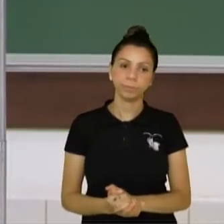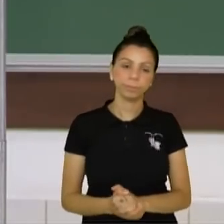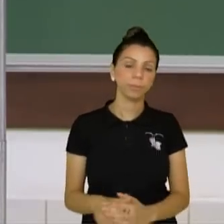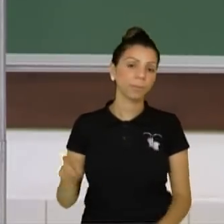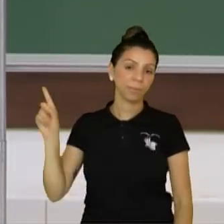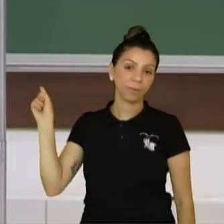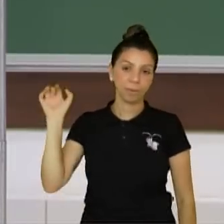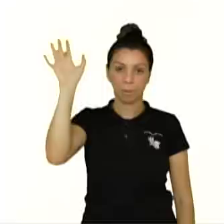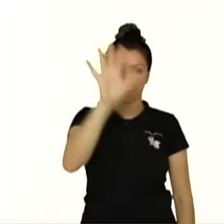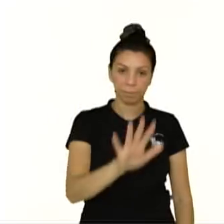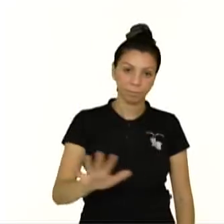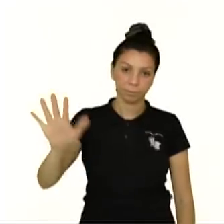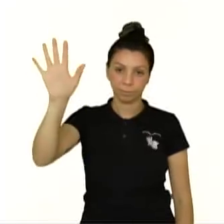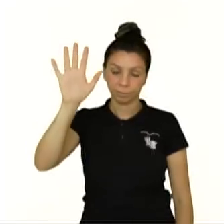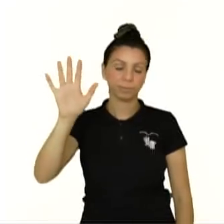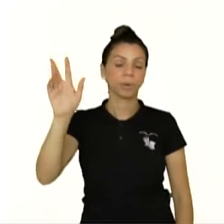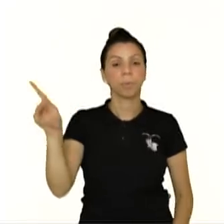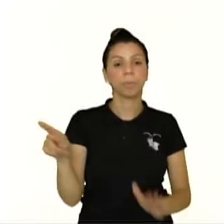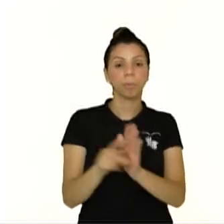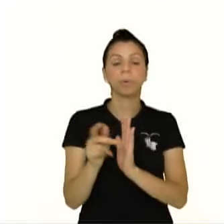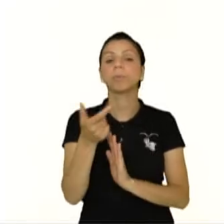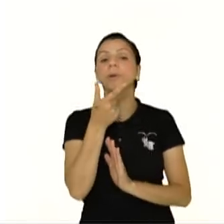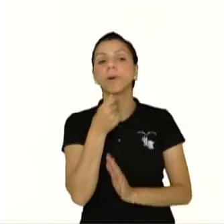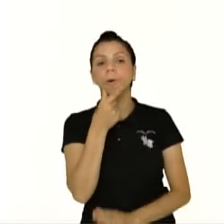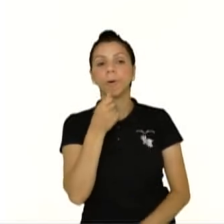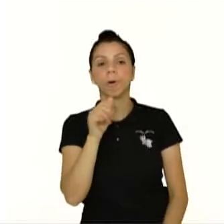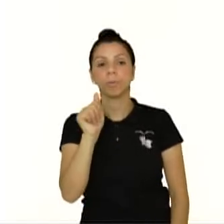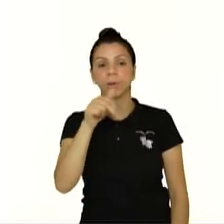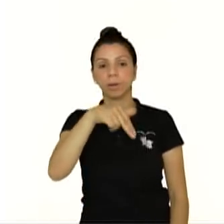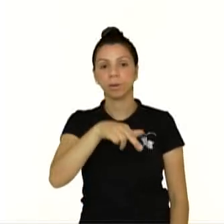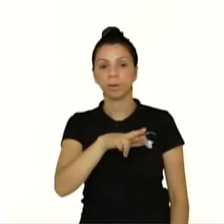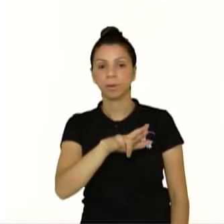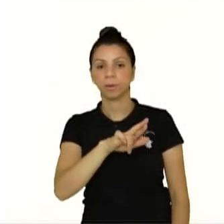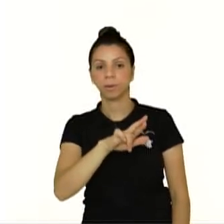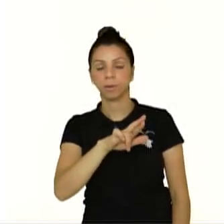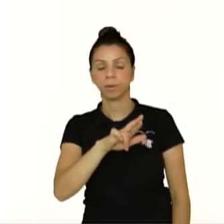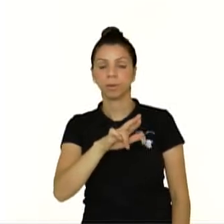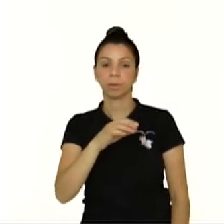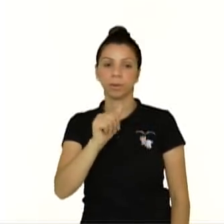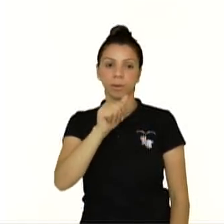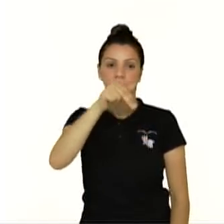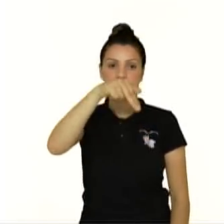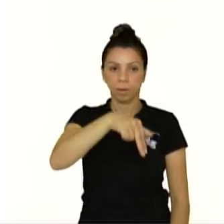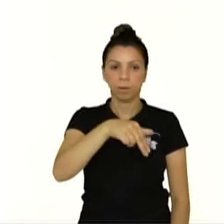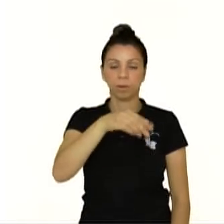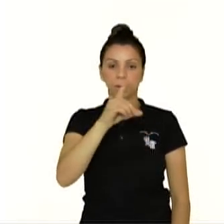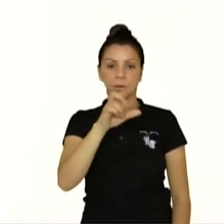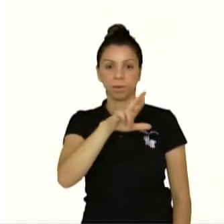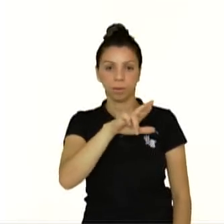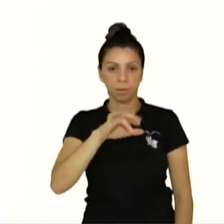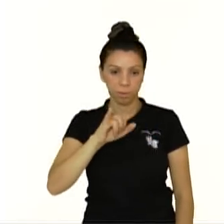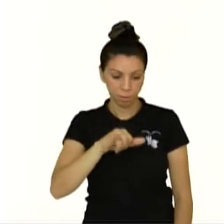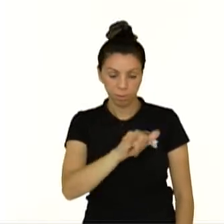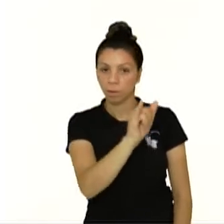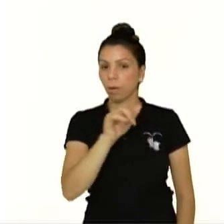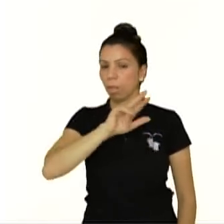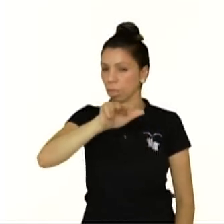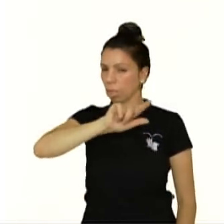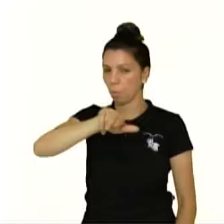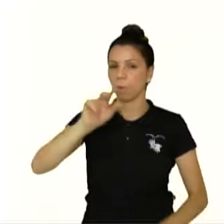uma imagem, uma foto de Andrew Carnegie, de 1905, perdão, não é uma foto, é um óleo sobre tela, é um quadro,